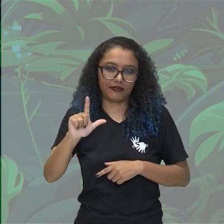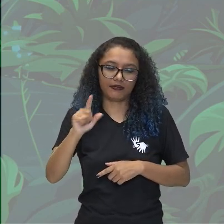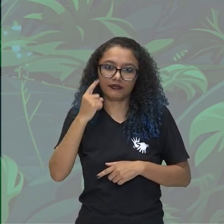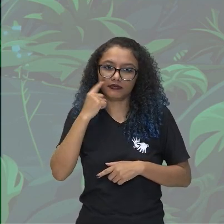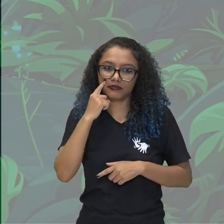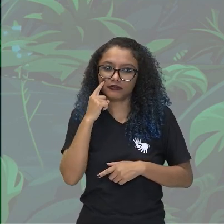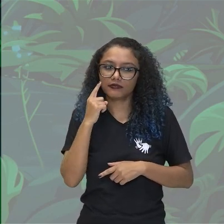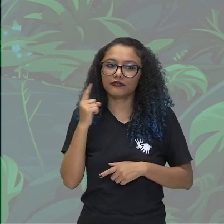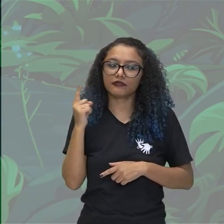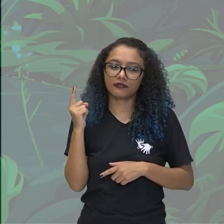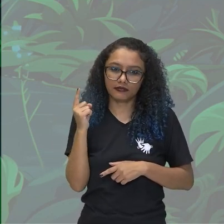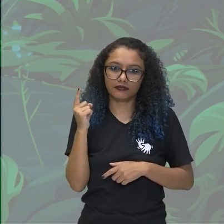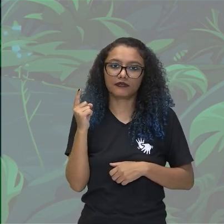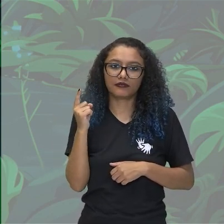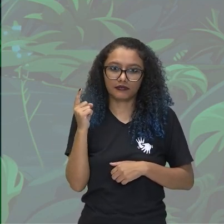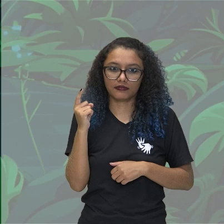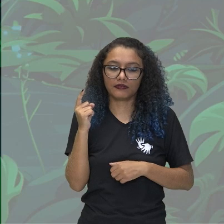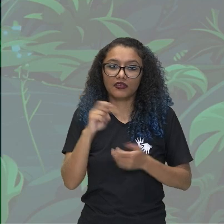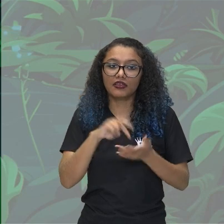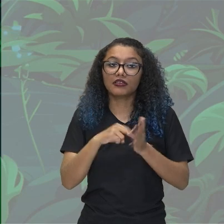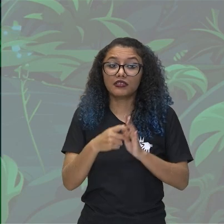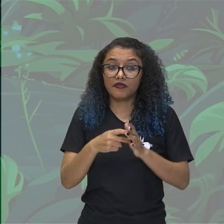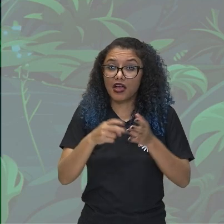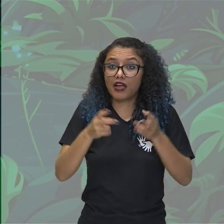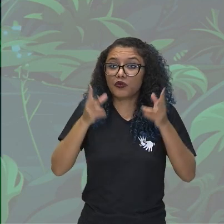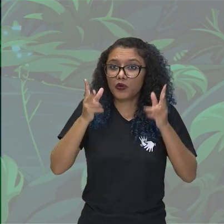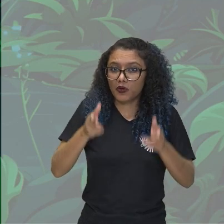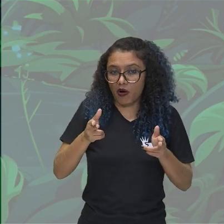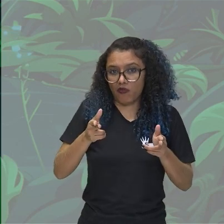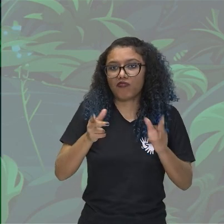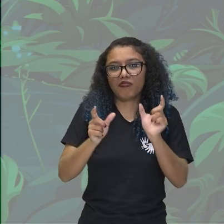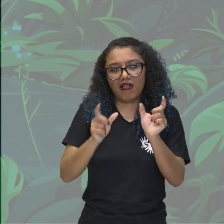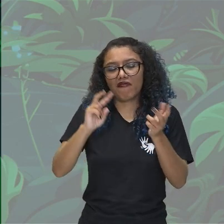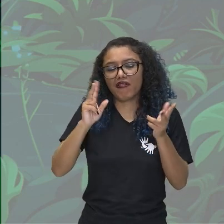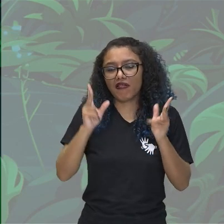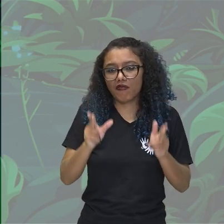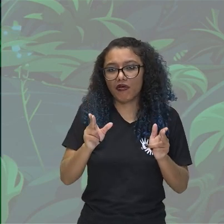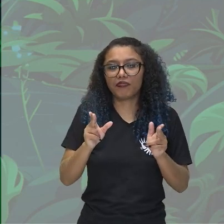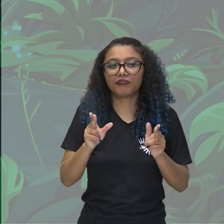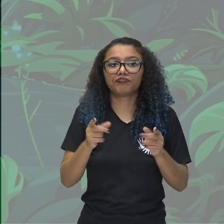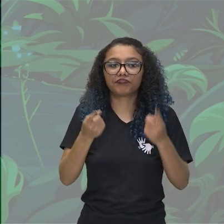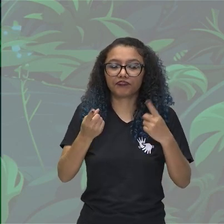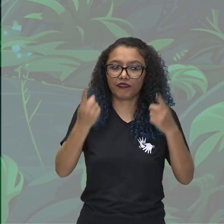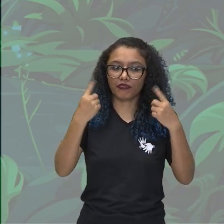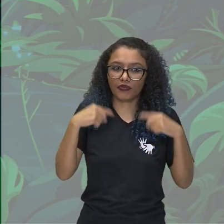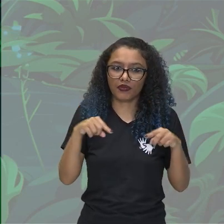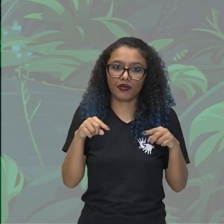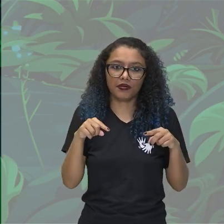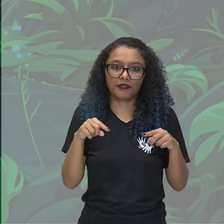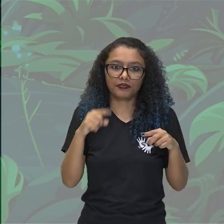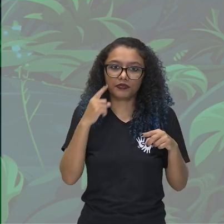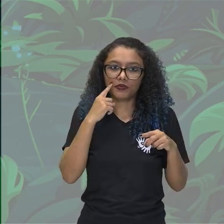Nostalgia significa a mesma coisa, tá bom? No português eu tenho